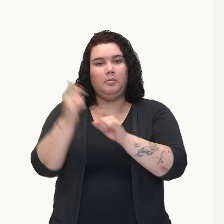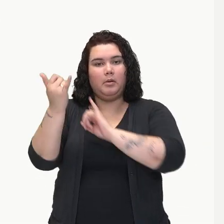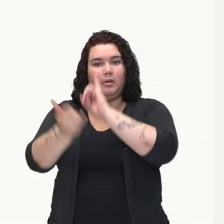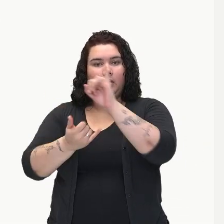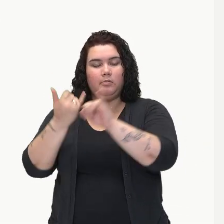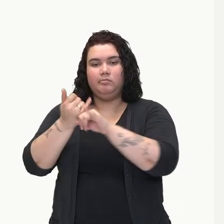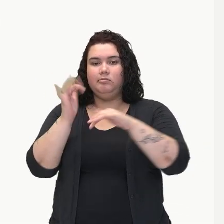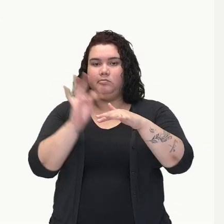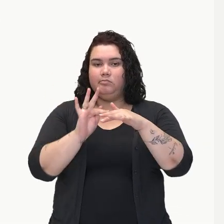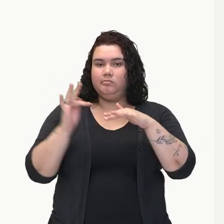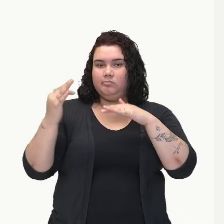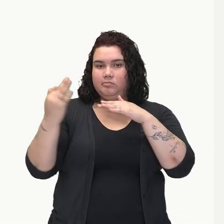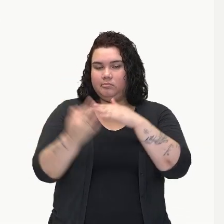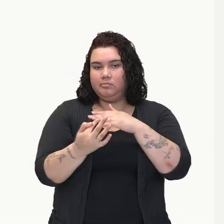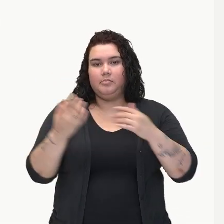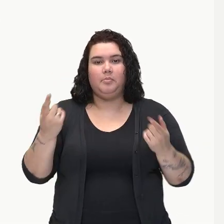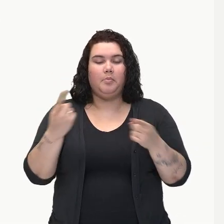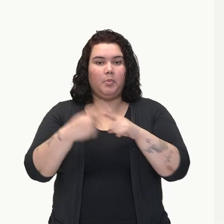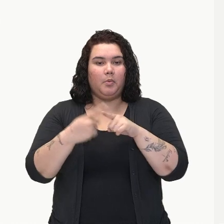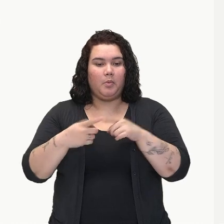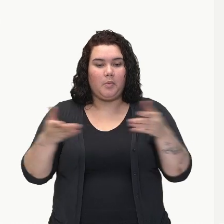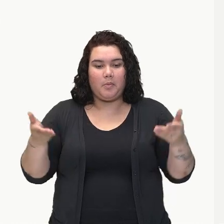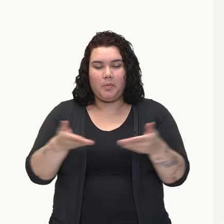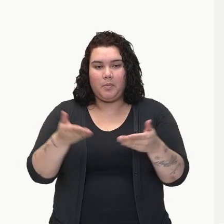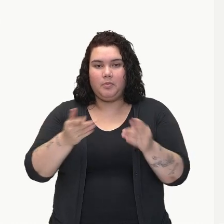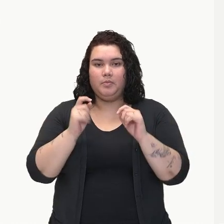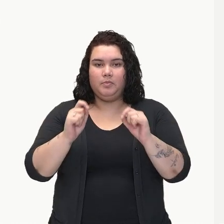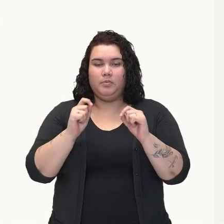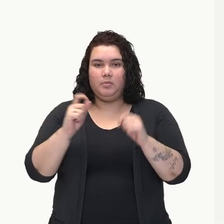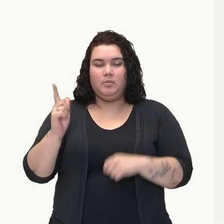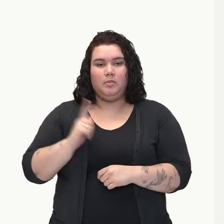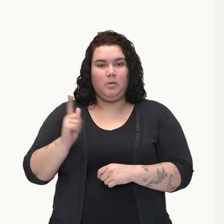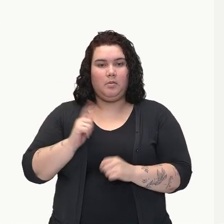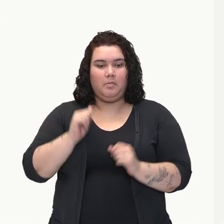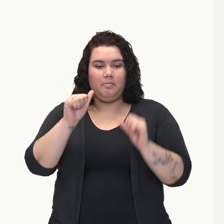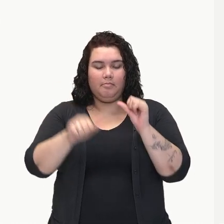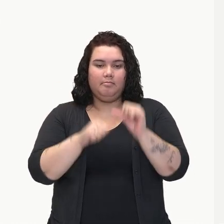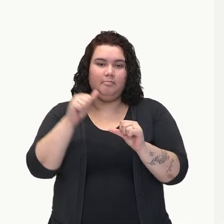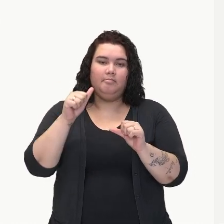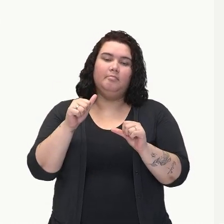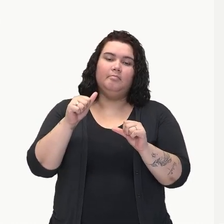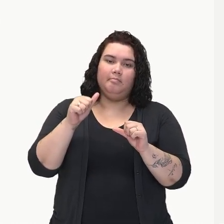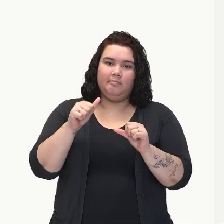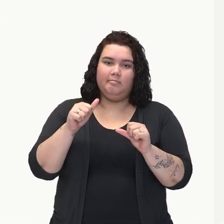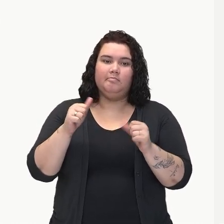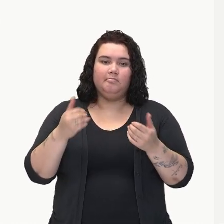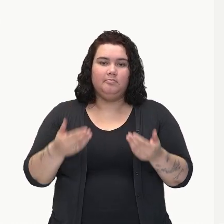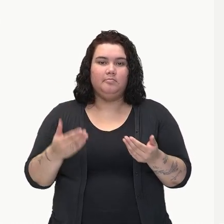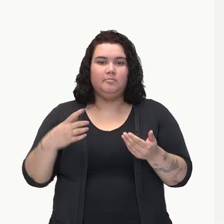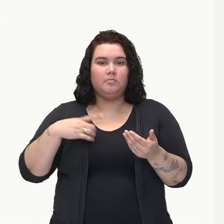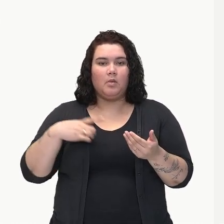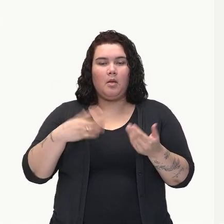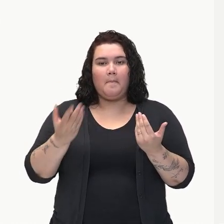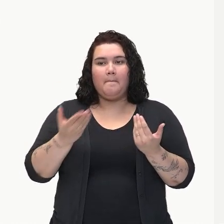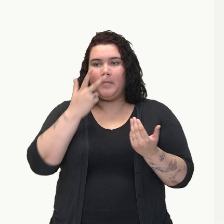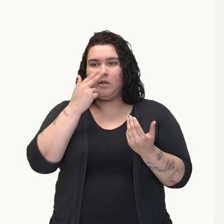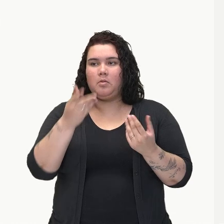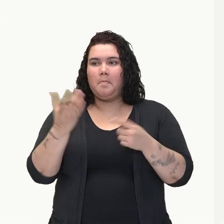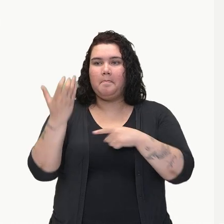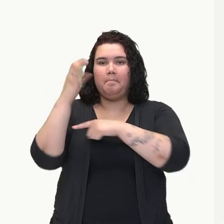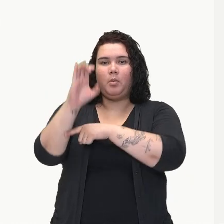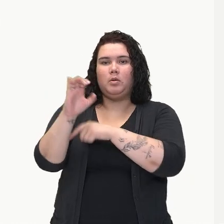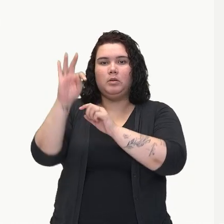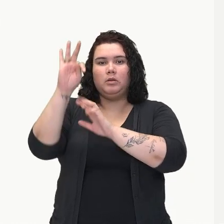redes sociais, afinal de contas virou até um pouquinho de moda, né? Você postar textos. A gente tem